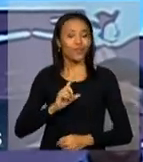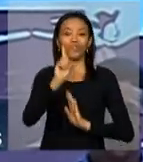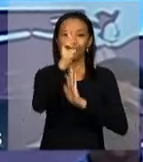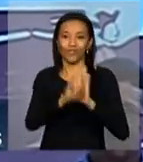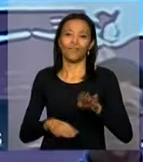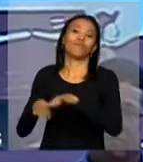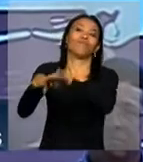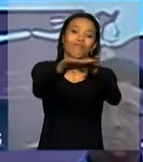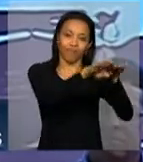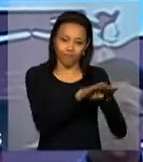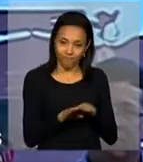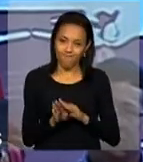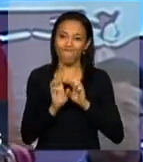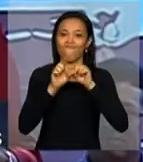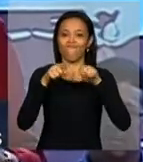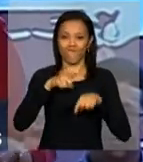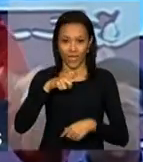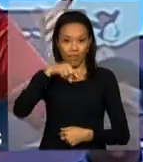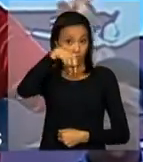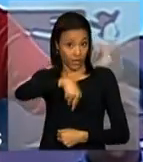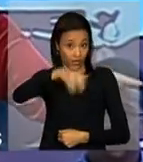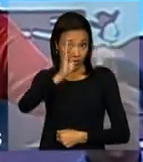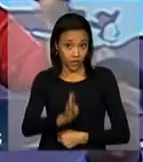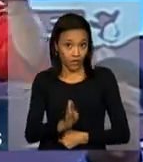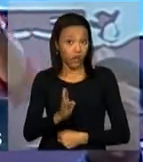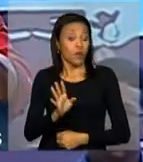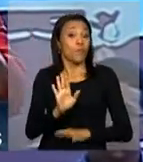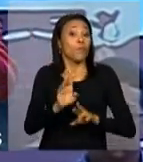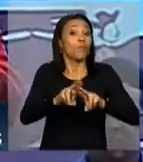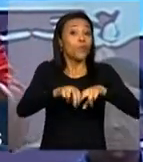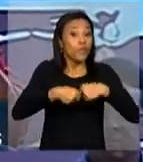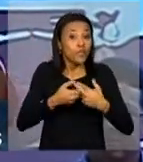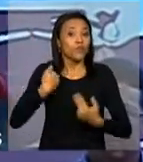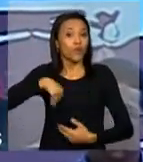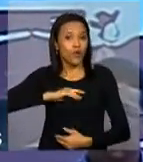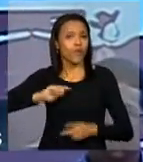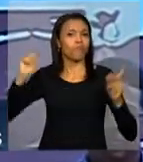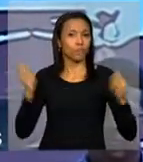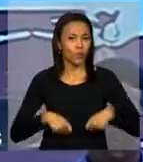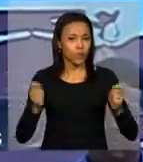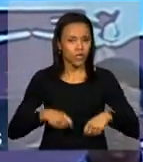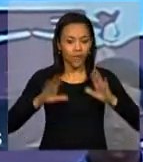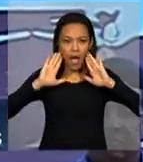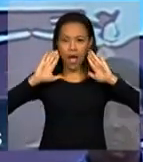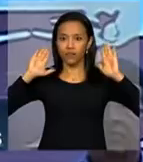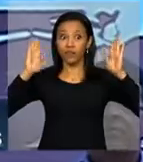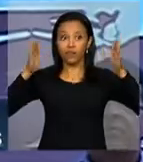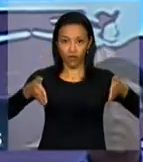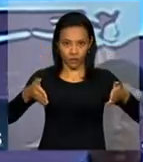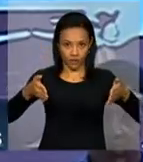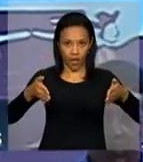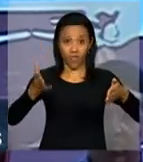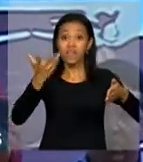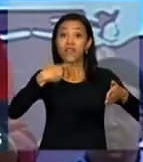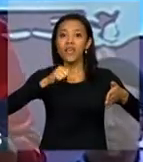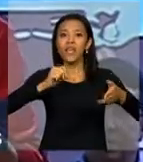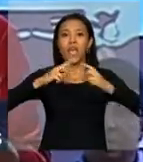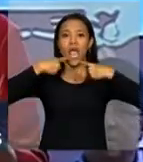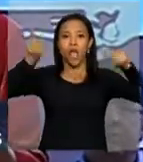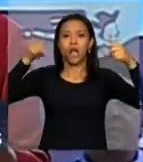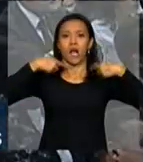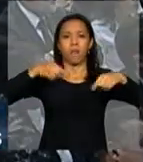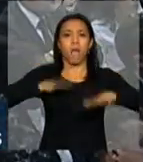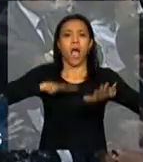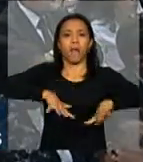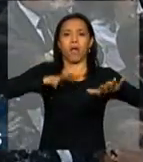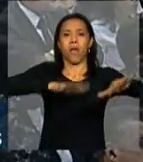E por isso nós somos capazes de ouvir as vozes das ruas. Porque